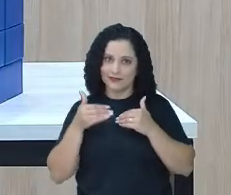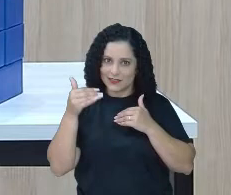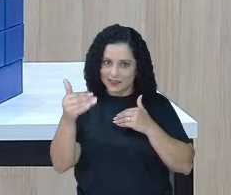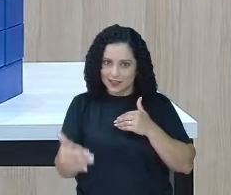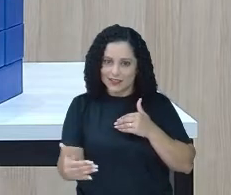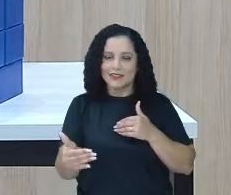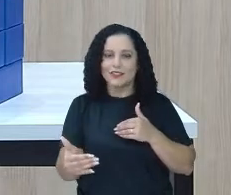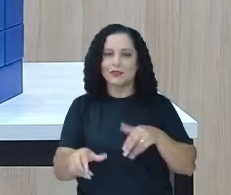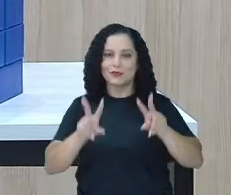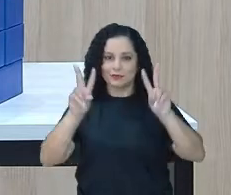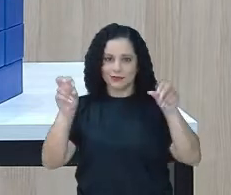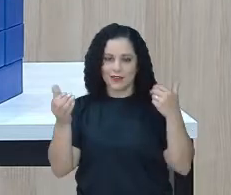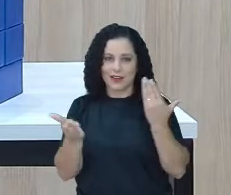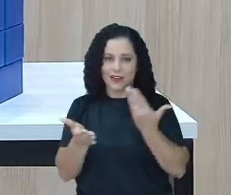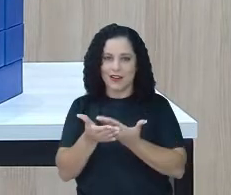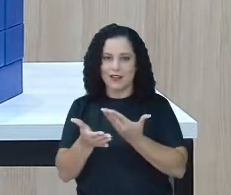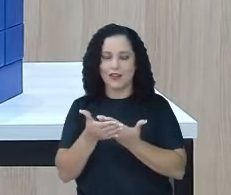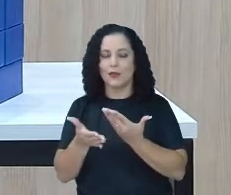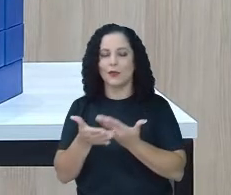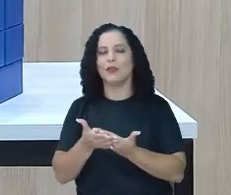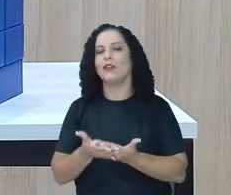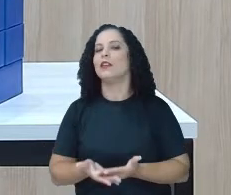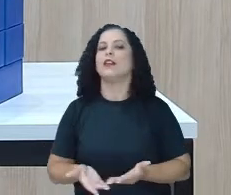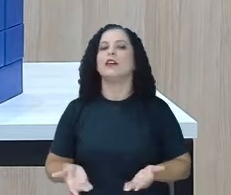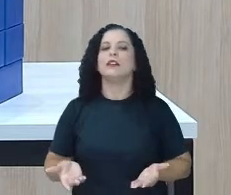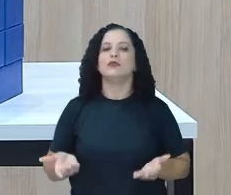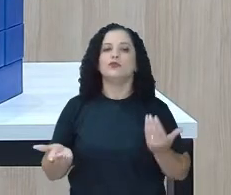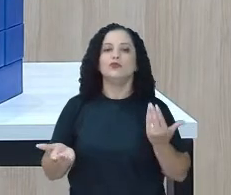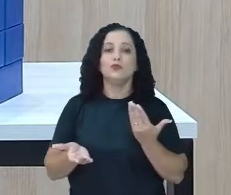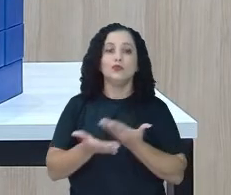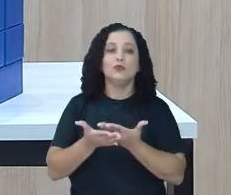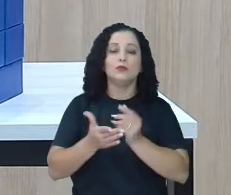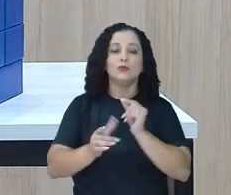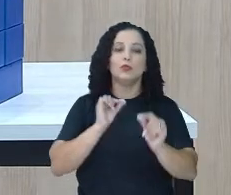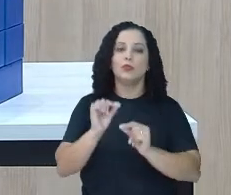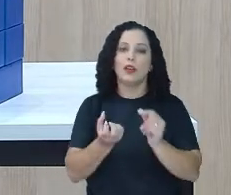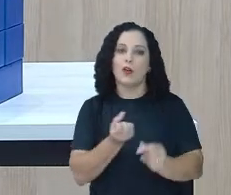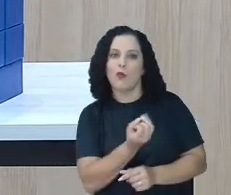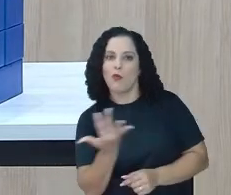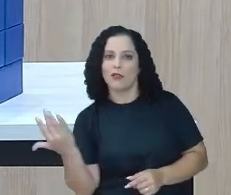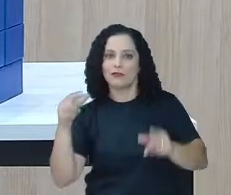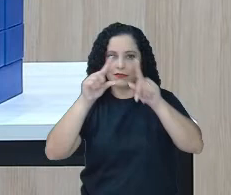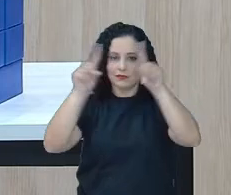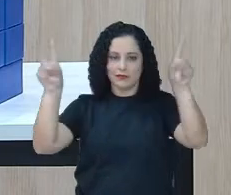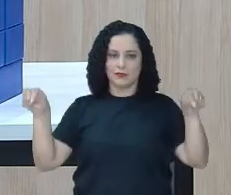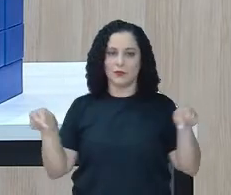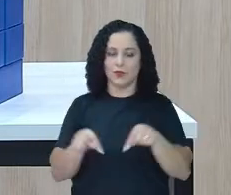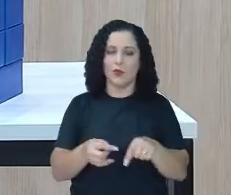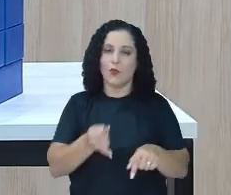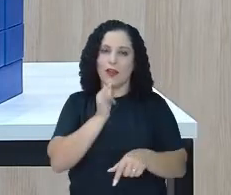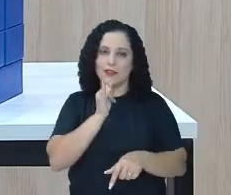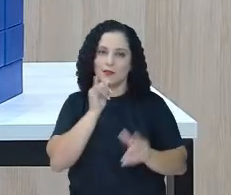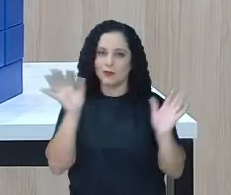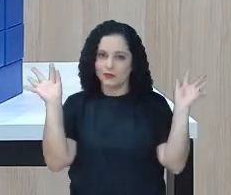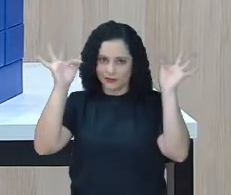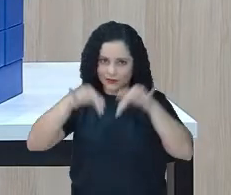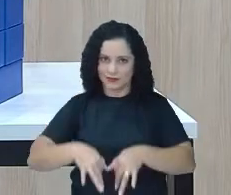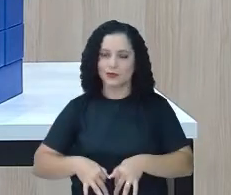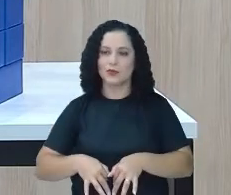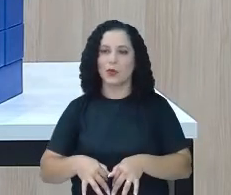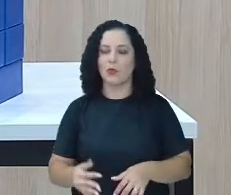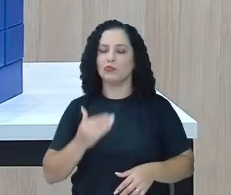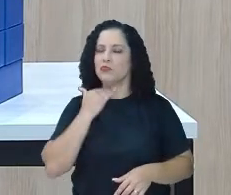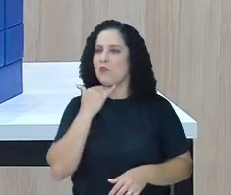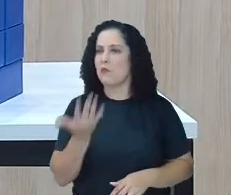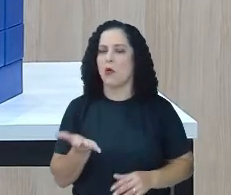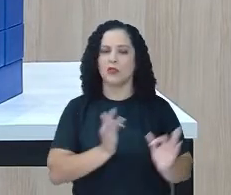pra gente, para as próximas partes. A gente está trabalhando com a ideia do volume do bloco, né? Terminamos aqui o exemplo, o Pedro colocou para vocês que não